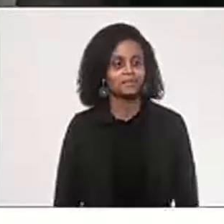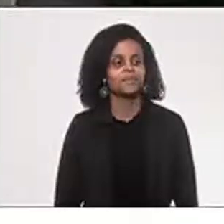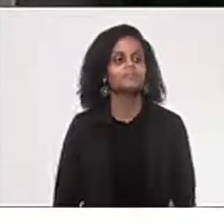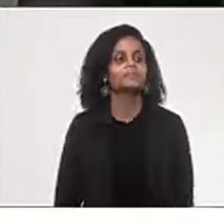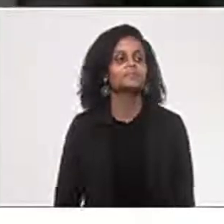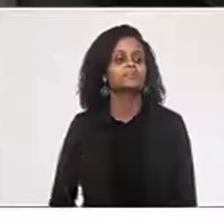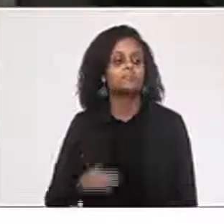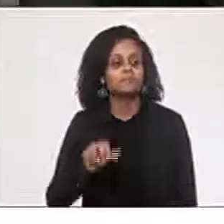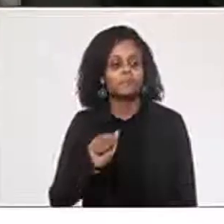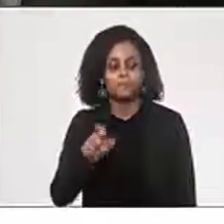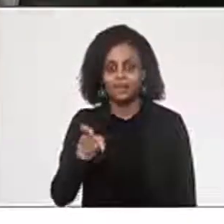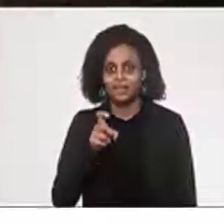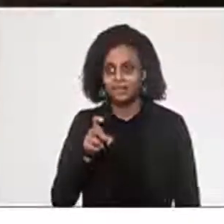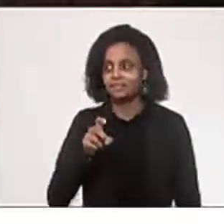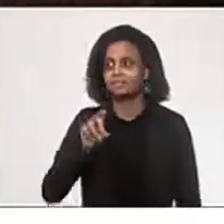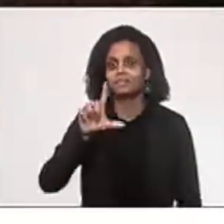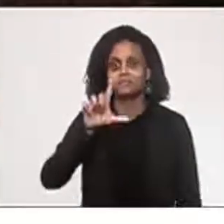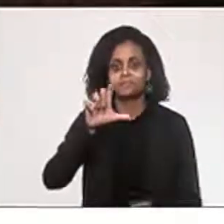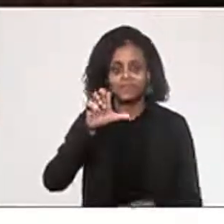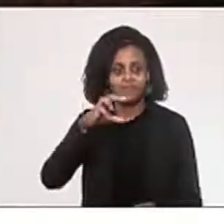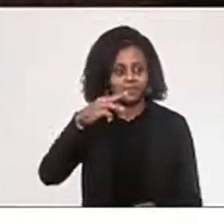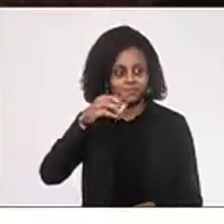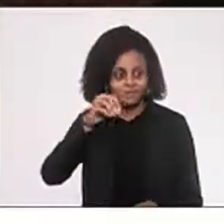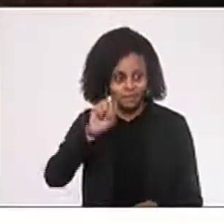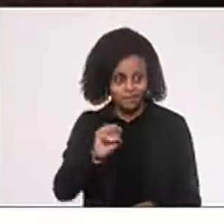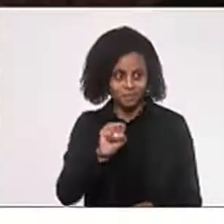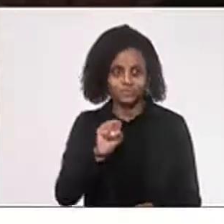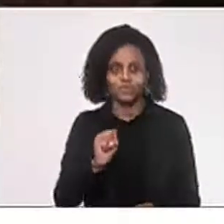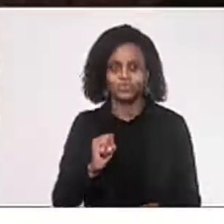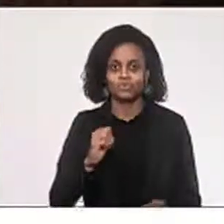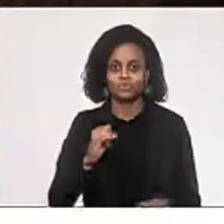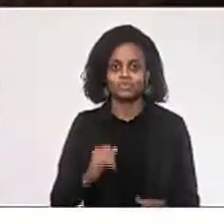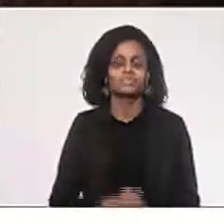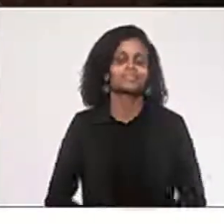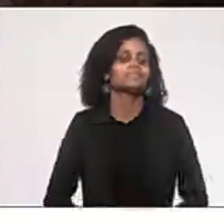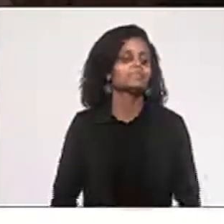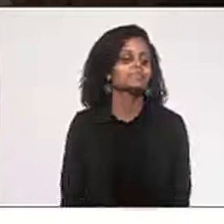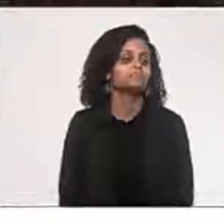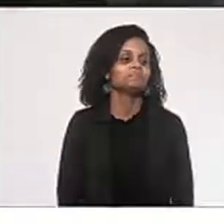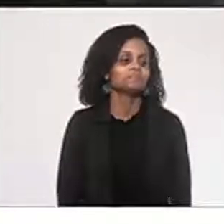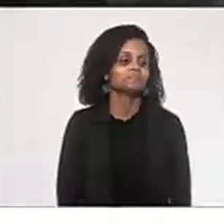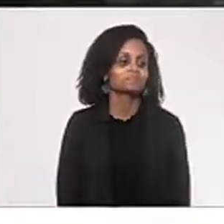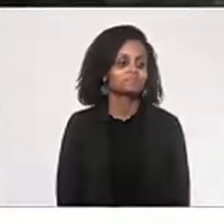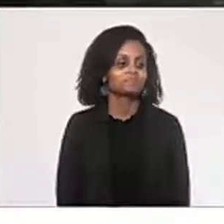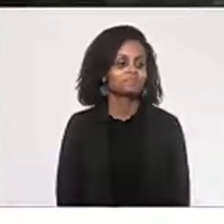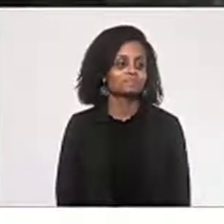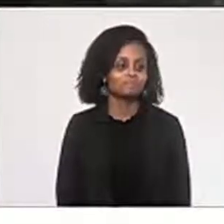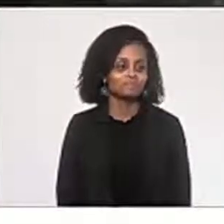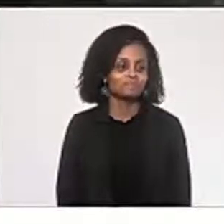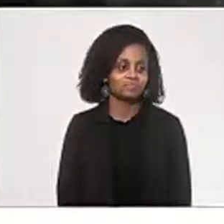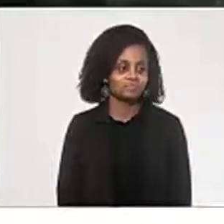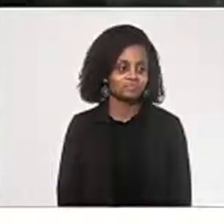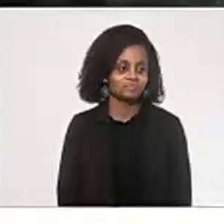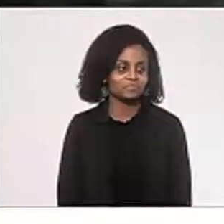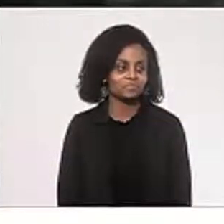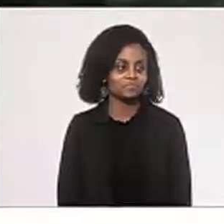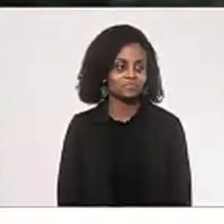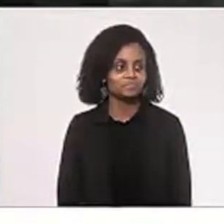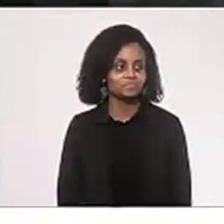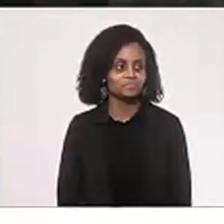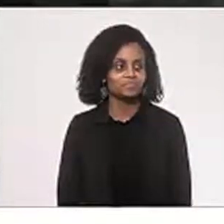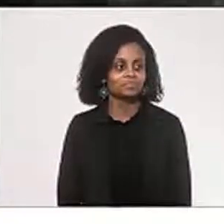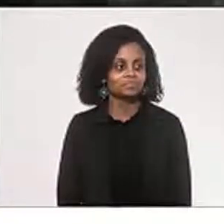Lemos. Maxi Lemos Nunes Lopes. Pronto. Querido deputado Luiz Paulo, senhor presidente, essa é